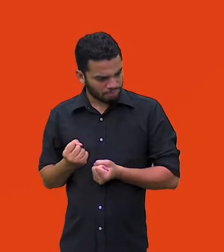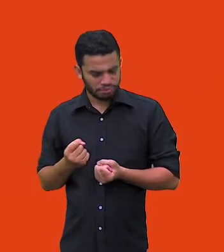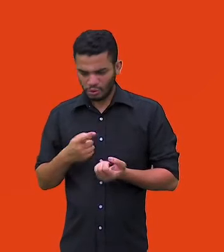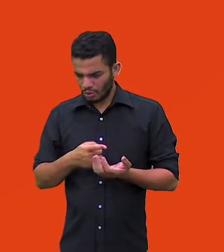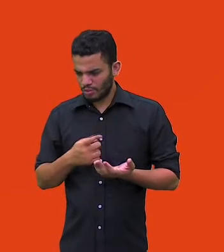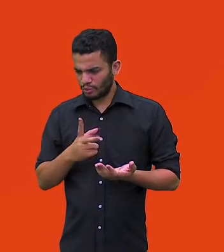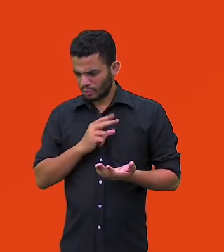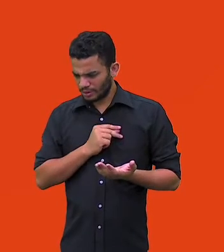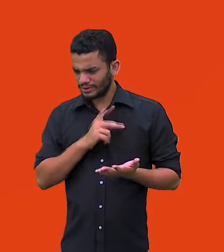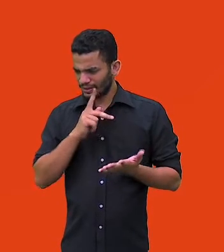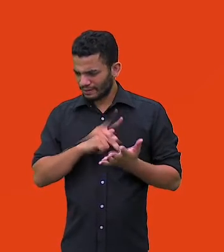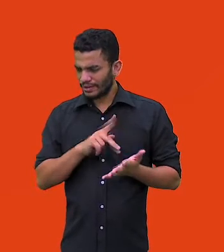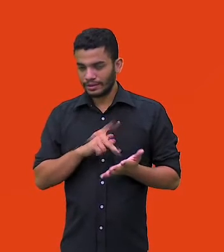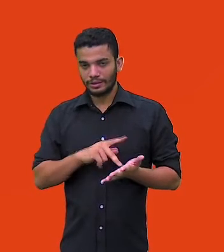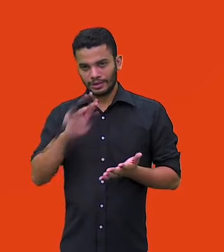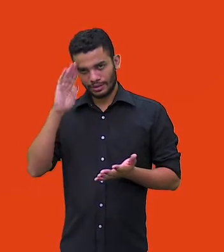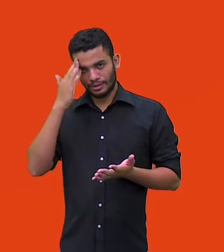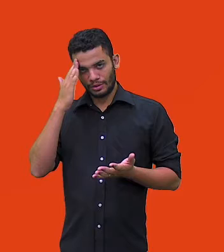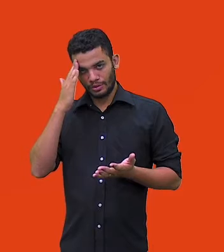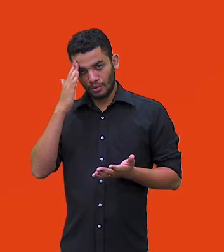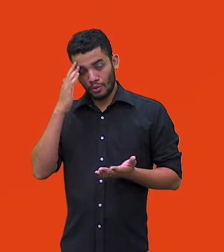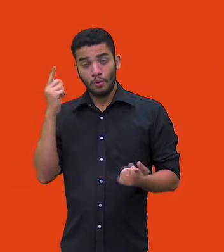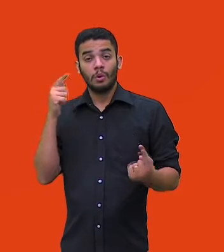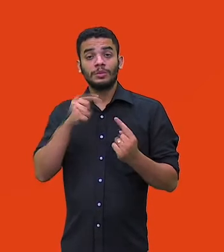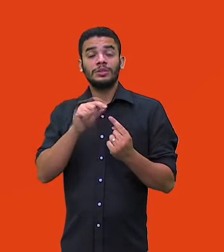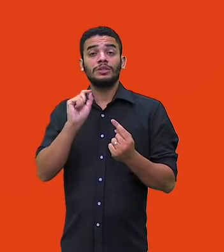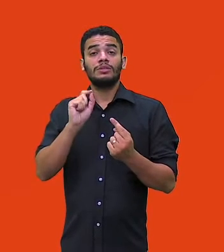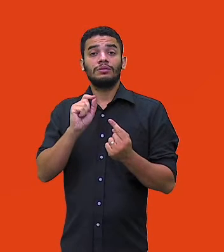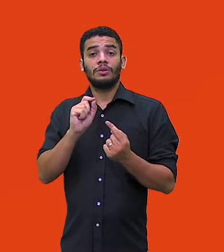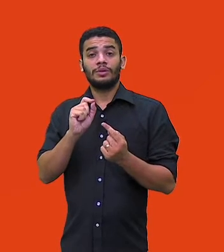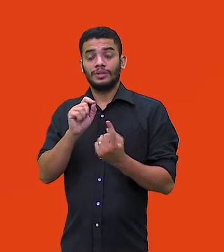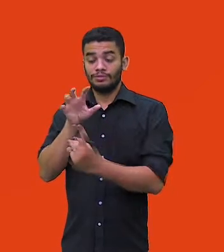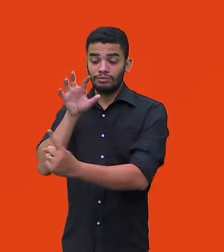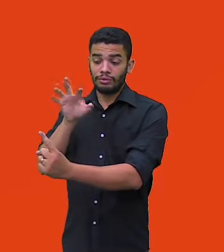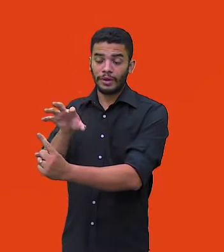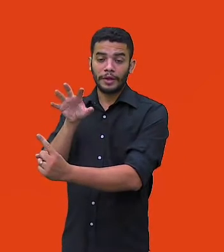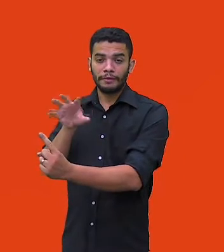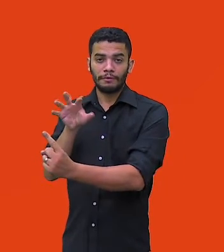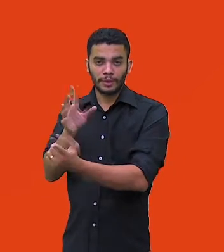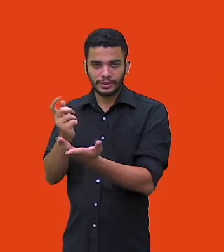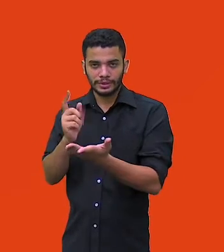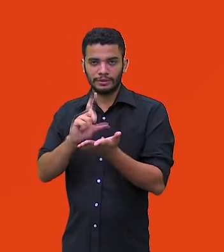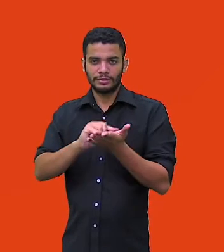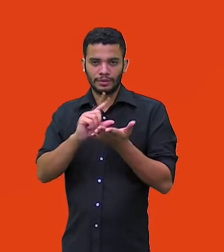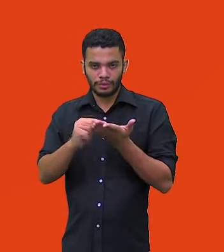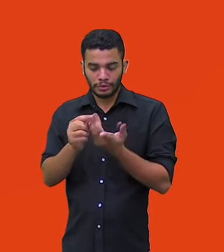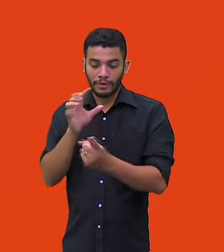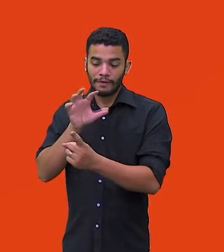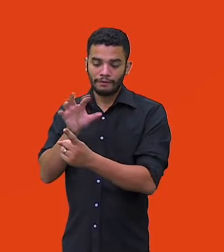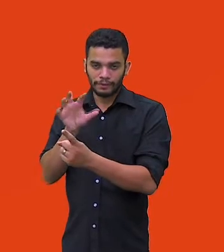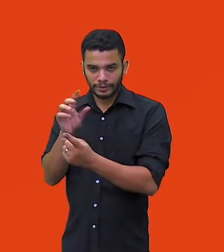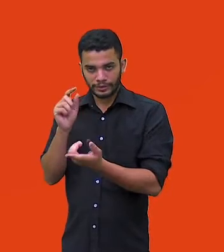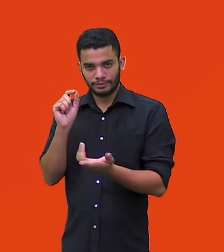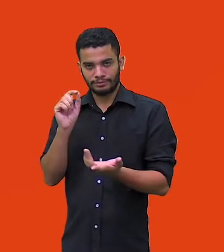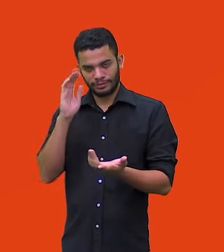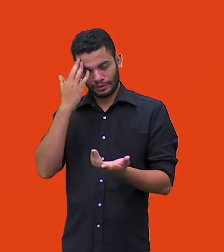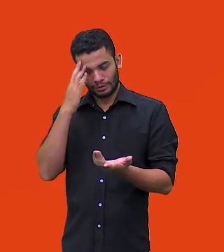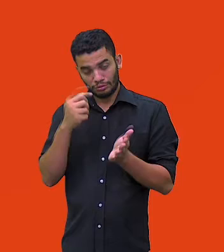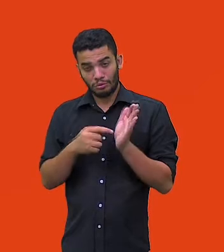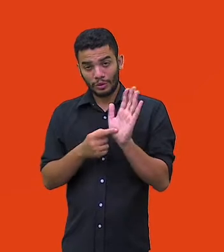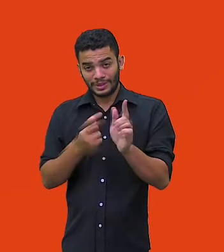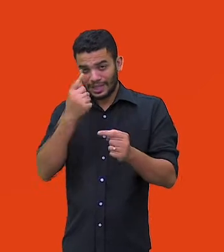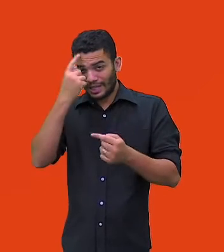dizendo, né? Tem essa isso aí é muito marcante nos artigos de opinião, essa intenção